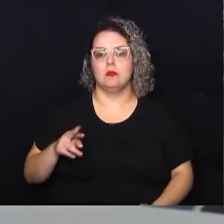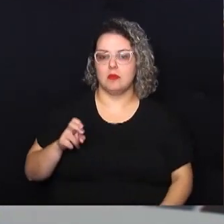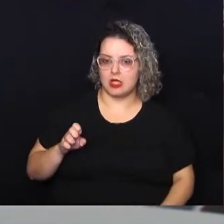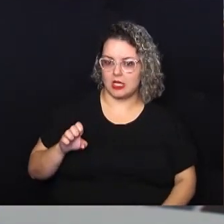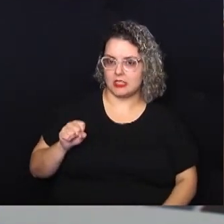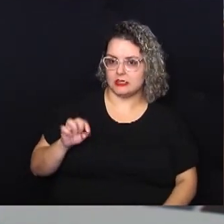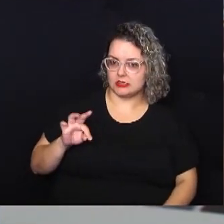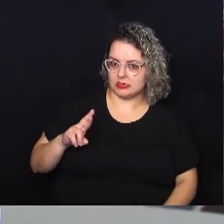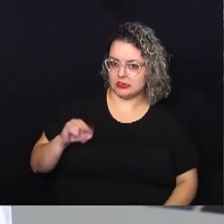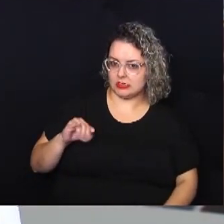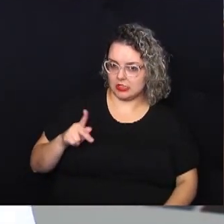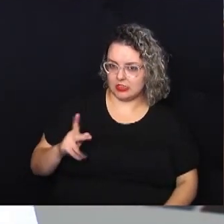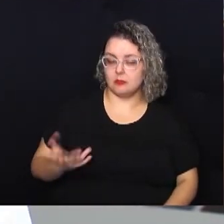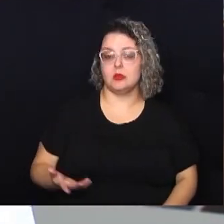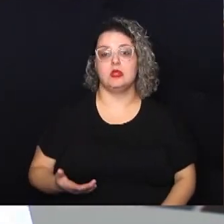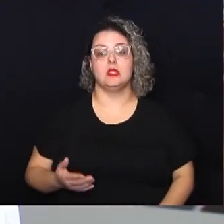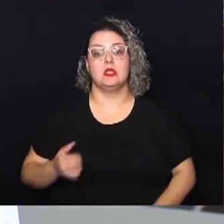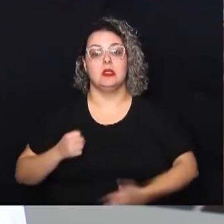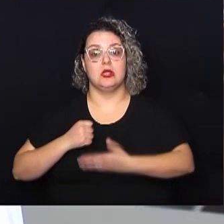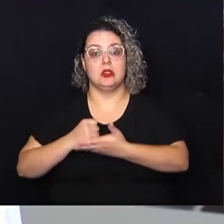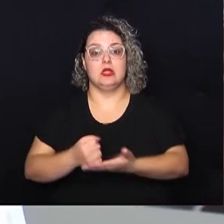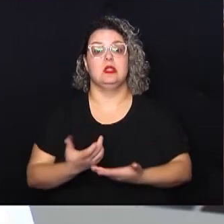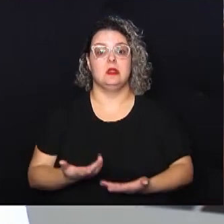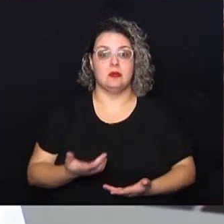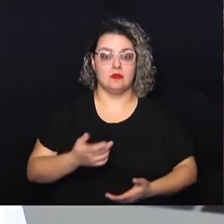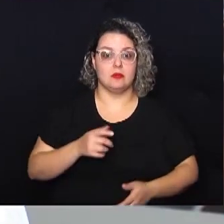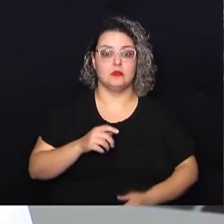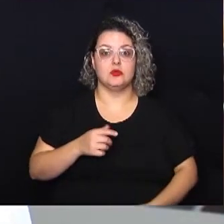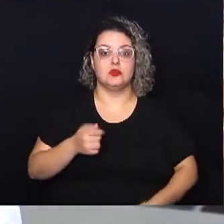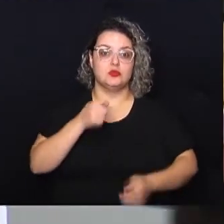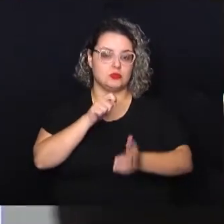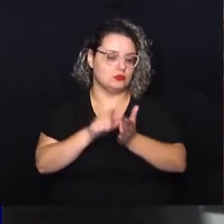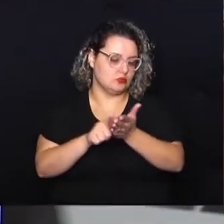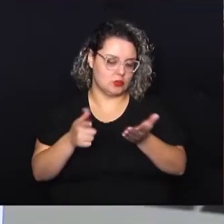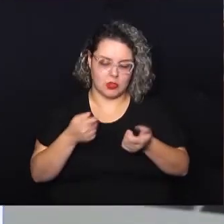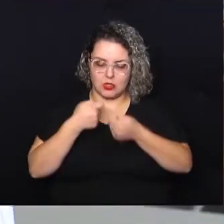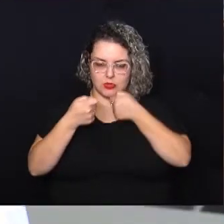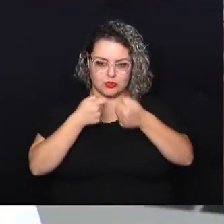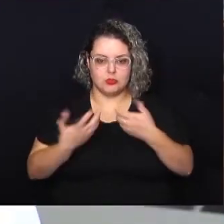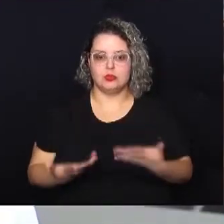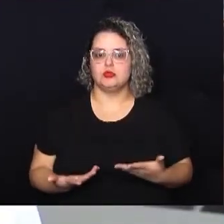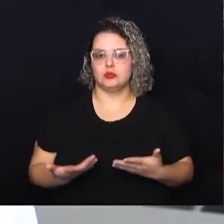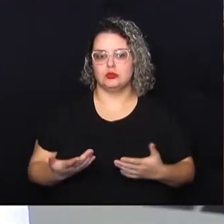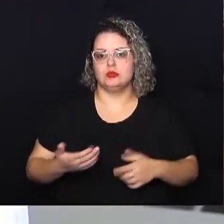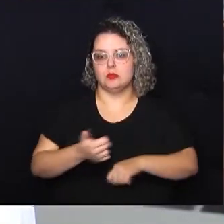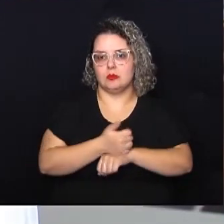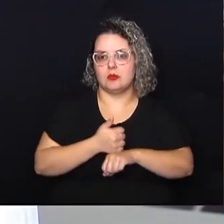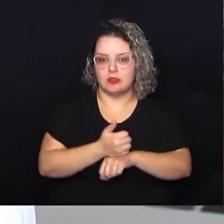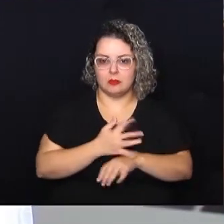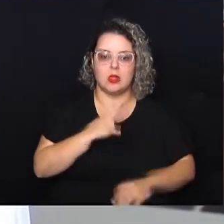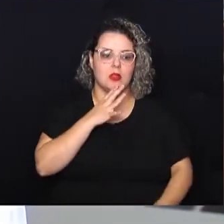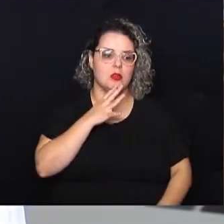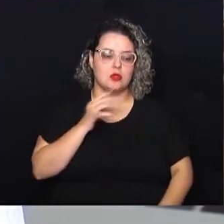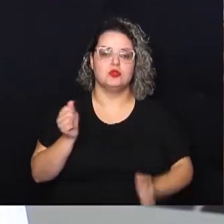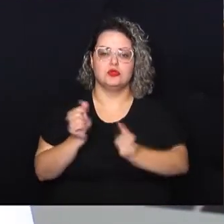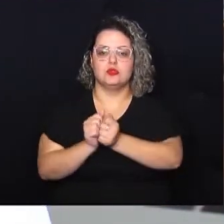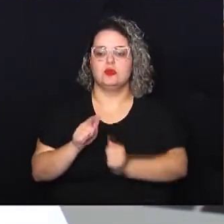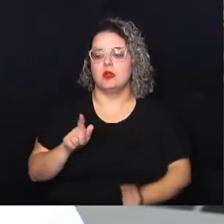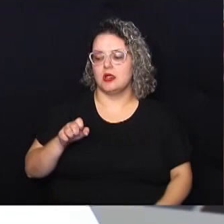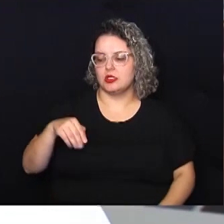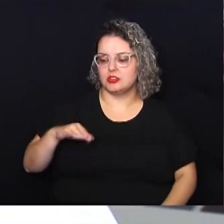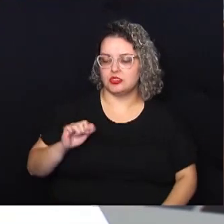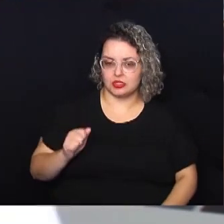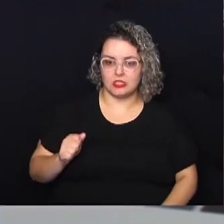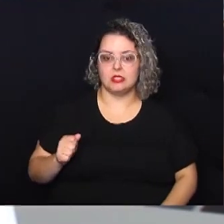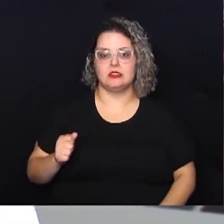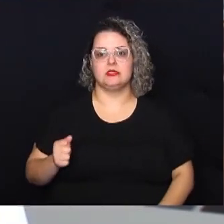os jornalistas para conhecerem e divulgar junto às agências de viagem. E amanhã o Festival Regional, onde a